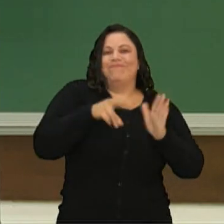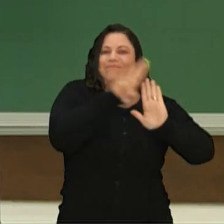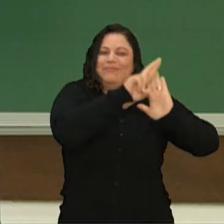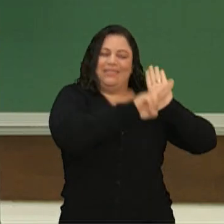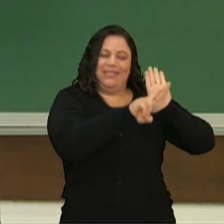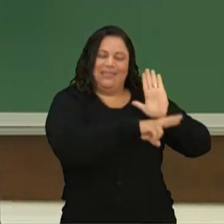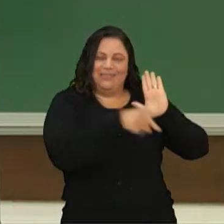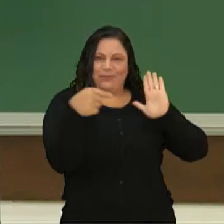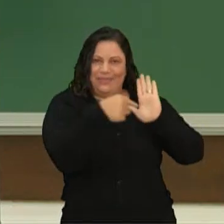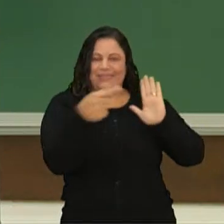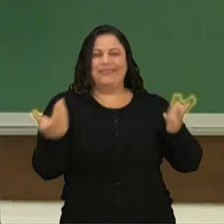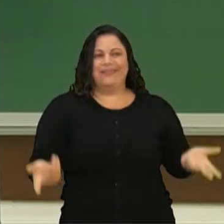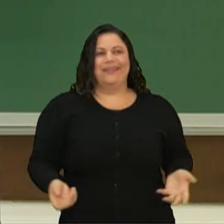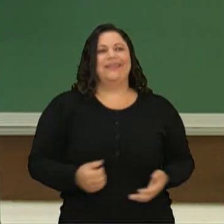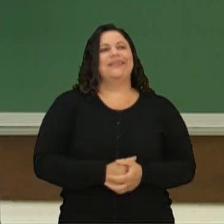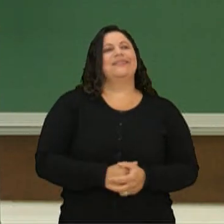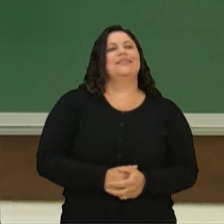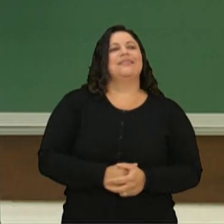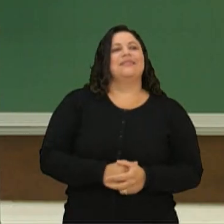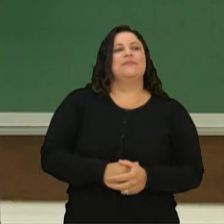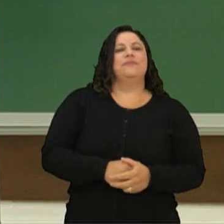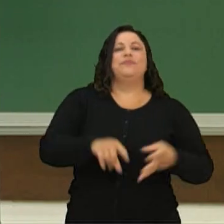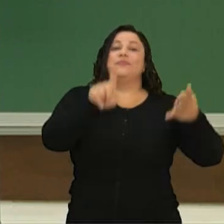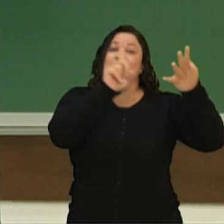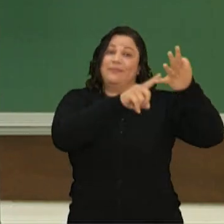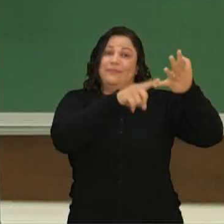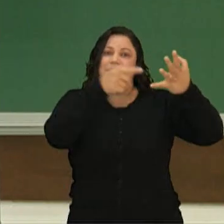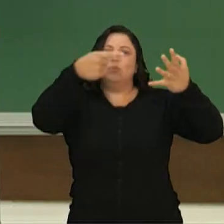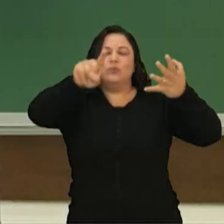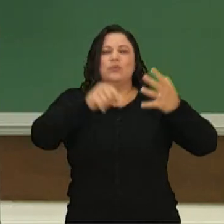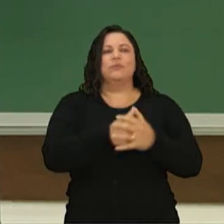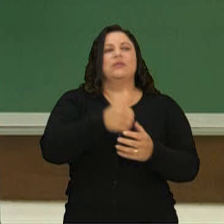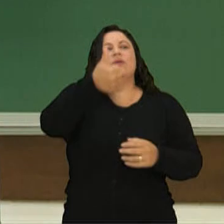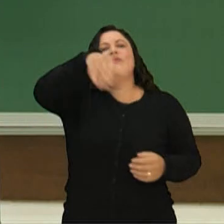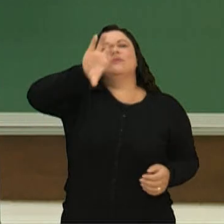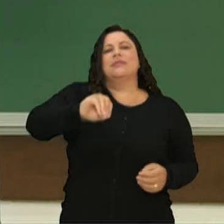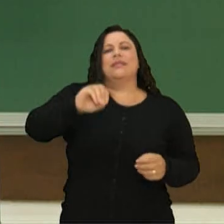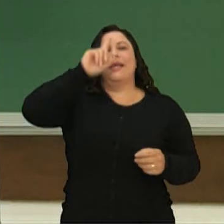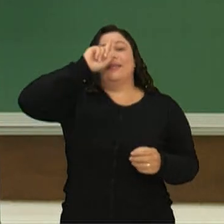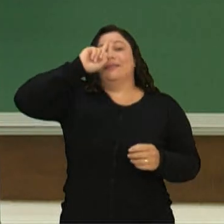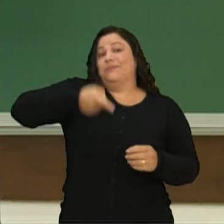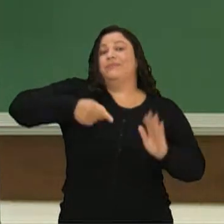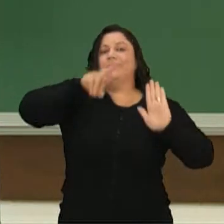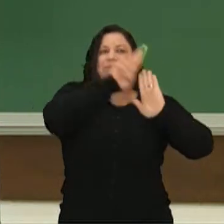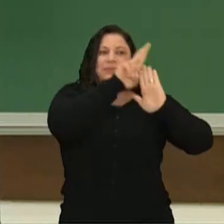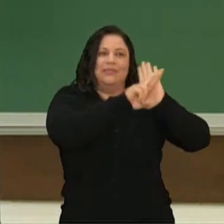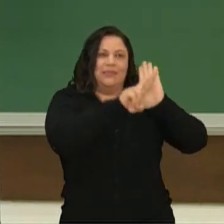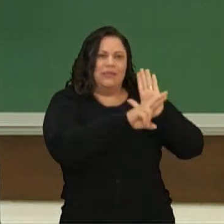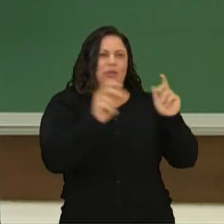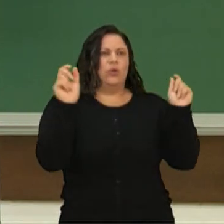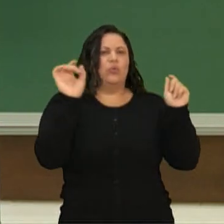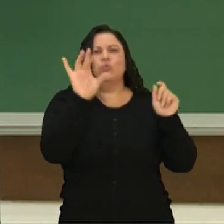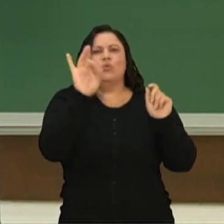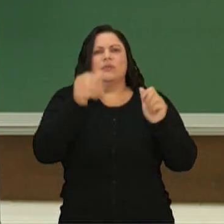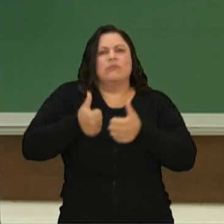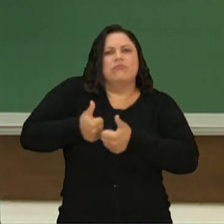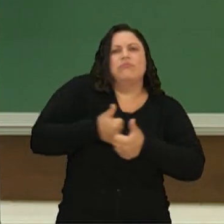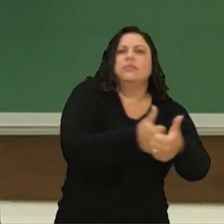10 mandamentos. Última questão. Os 10 mandamentos só são seguidos pelos